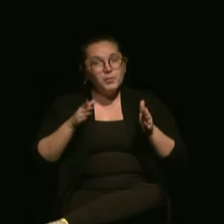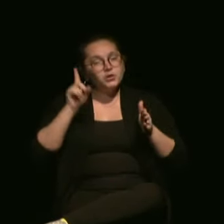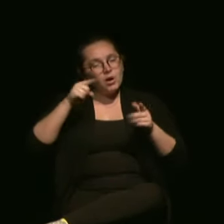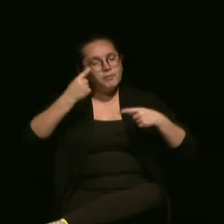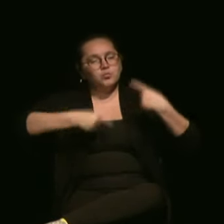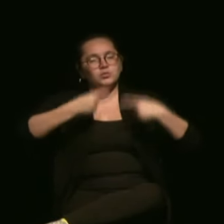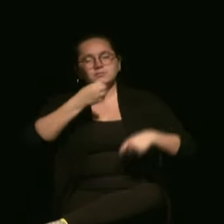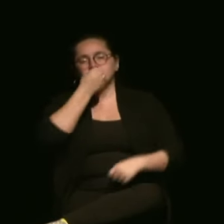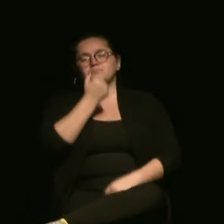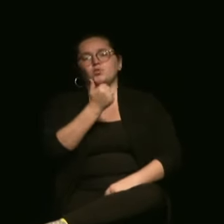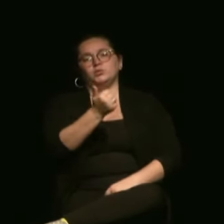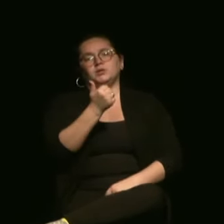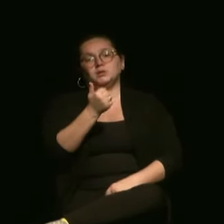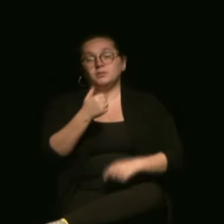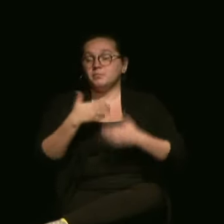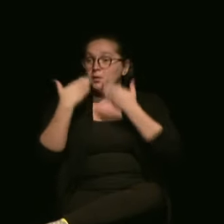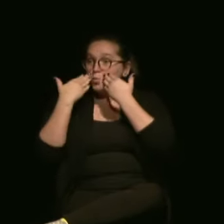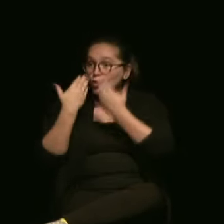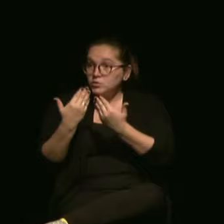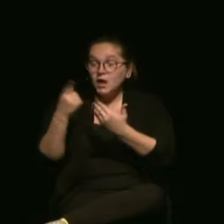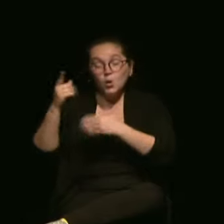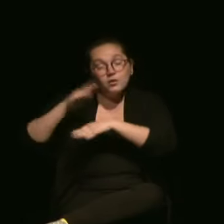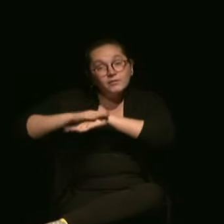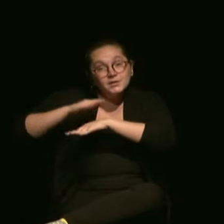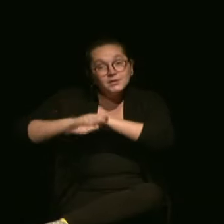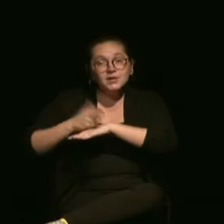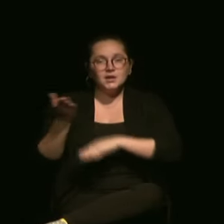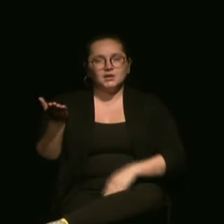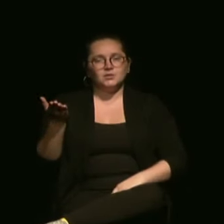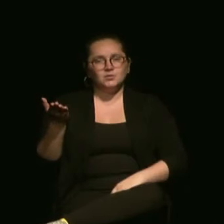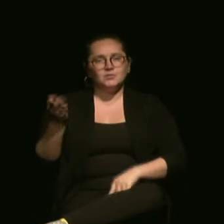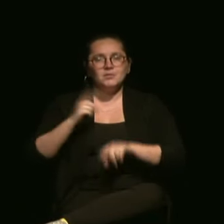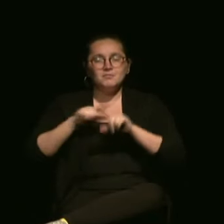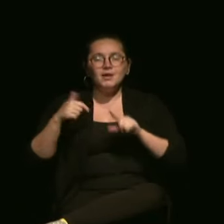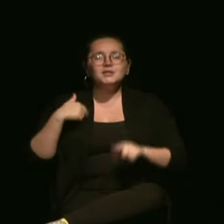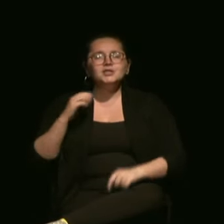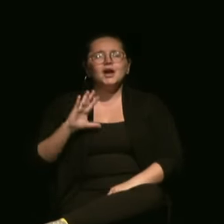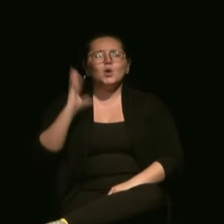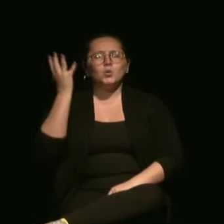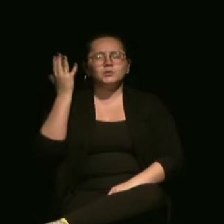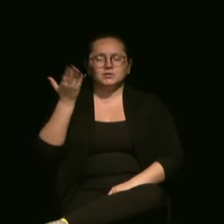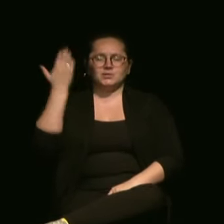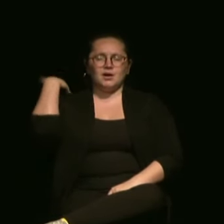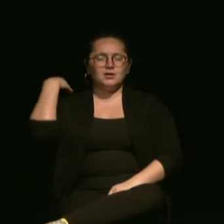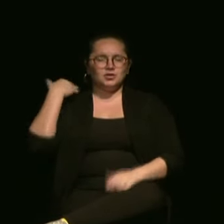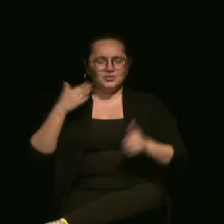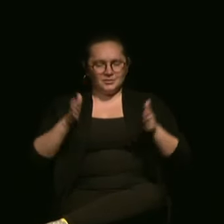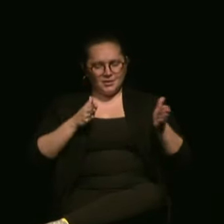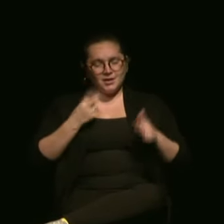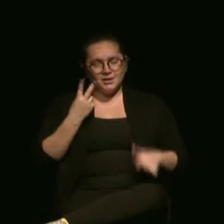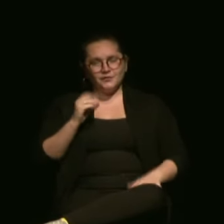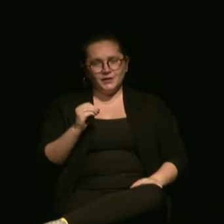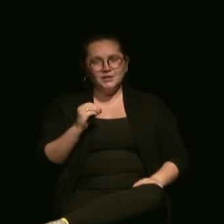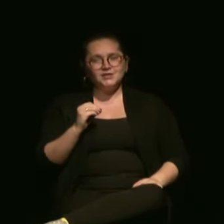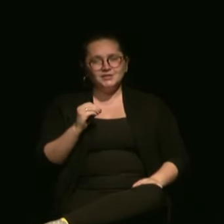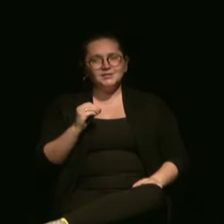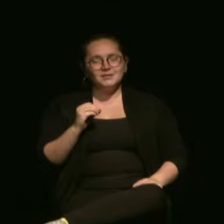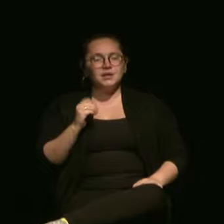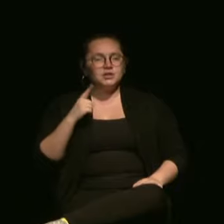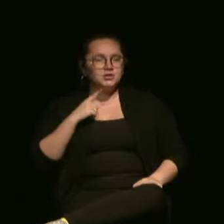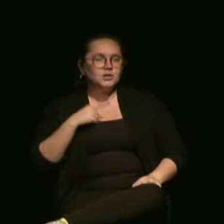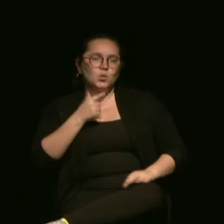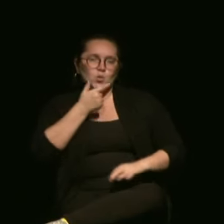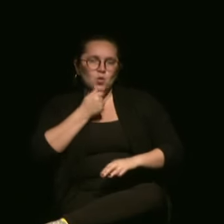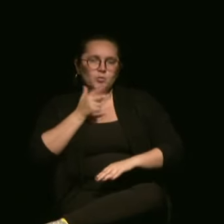está sendo feito, isso é uma construção. Agora, isso já tinha acontecido na década de 20 do século. Né? O Homem com a Câmera